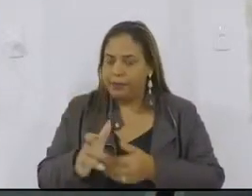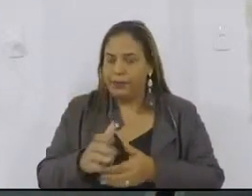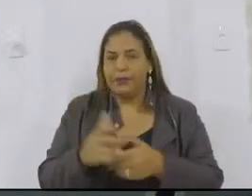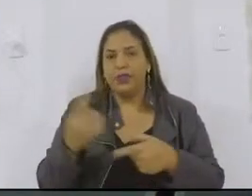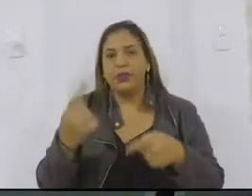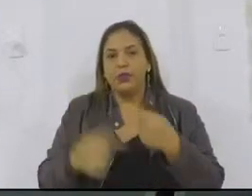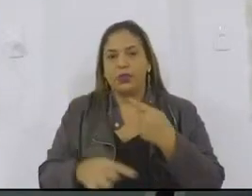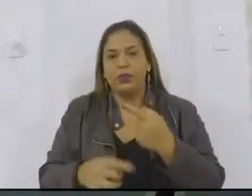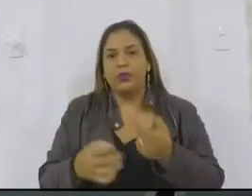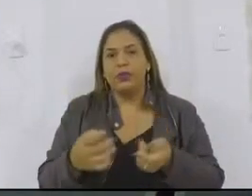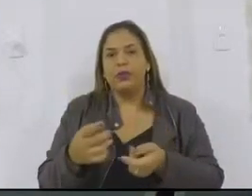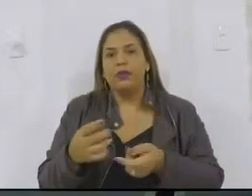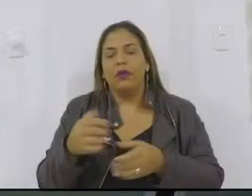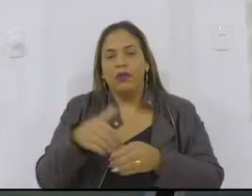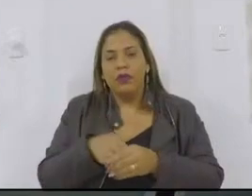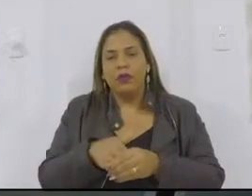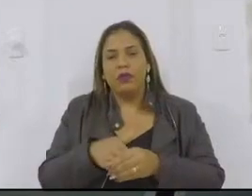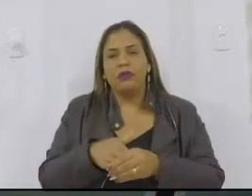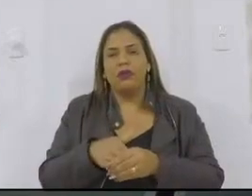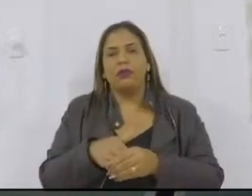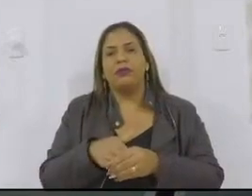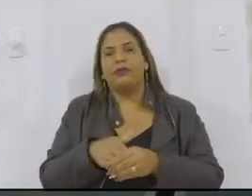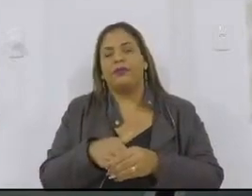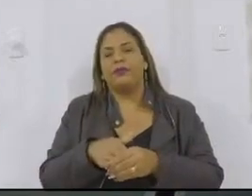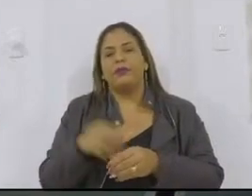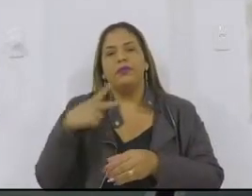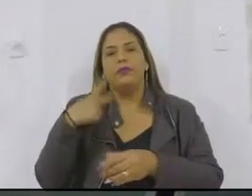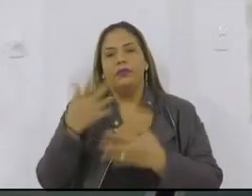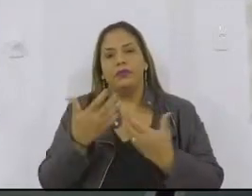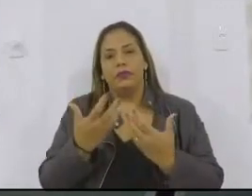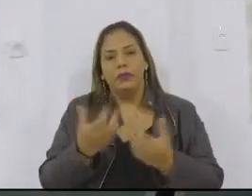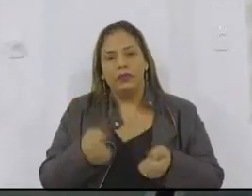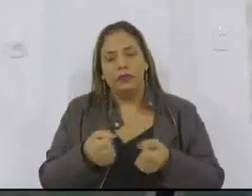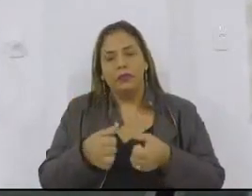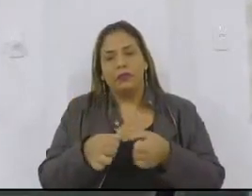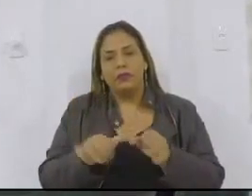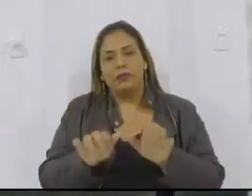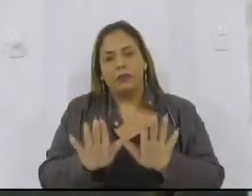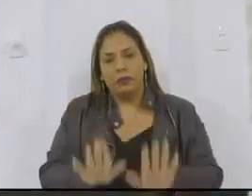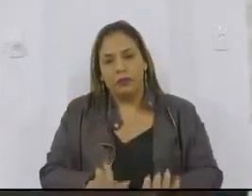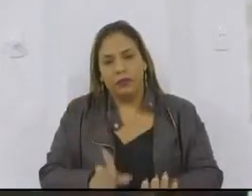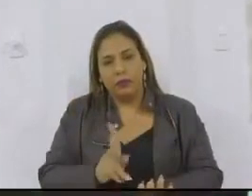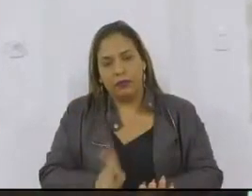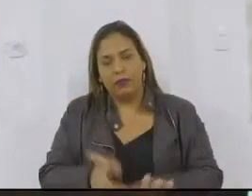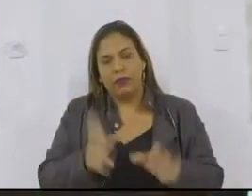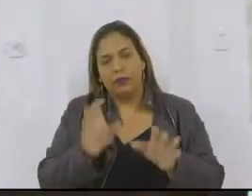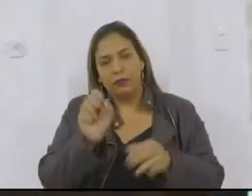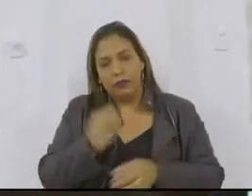discussão, em votação, os vereadores que aprovam, permaneçam como se encontram, aprovado.